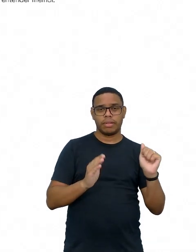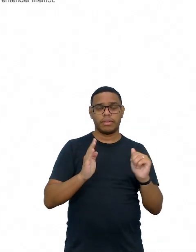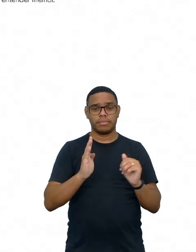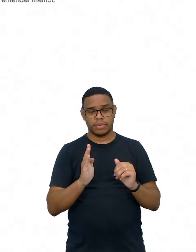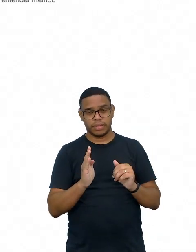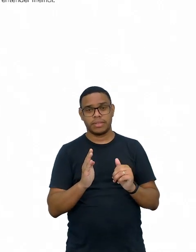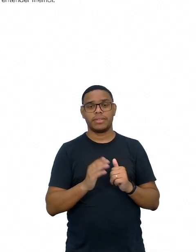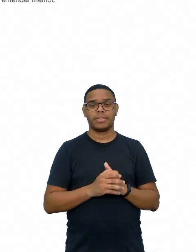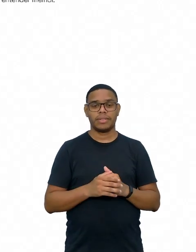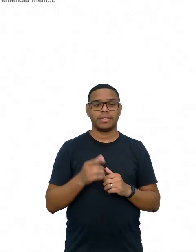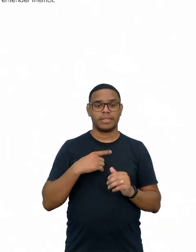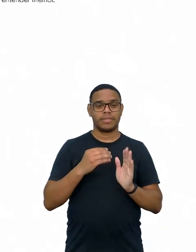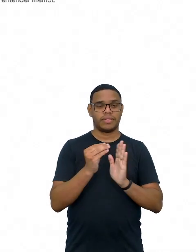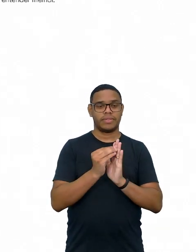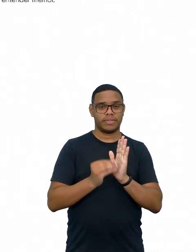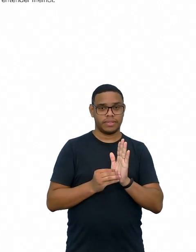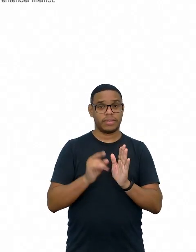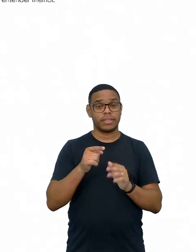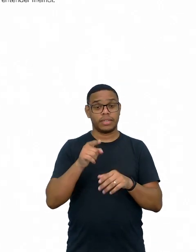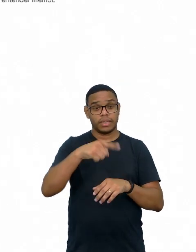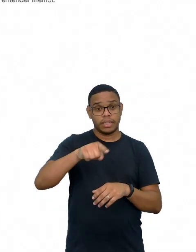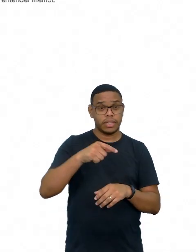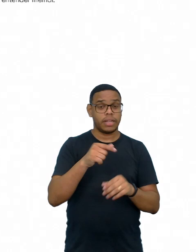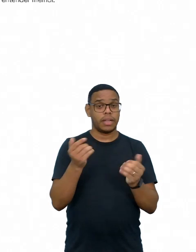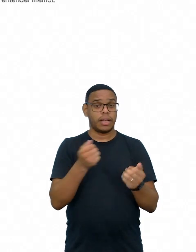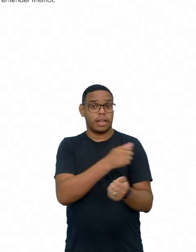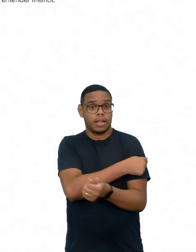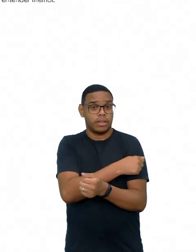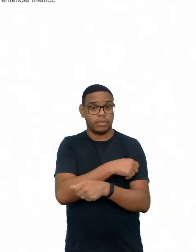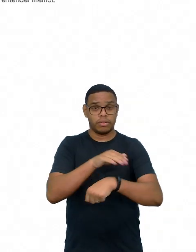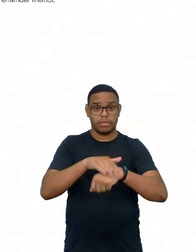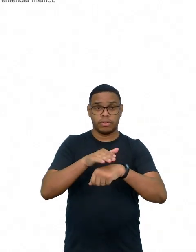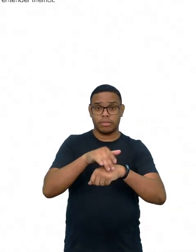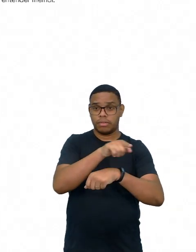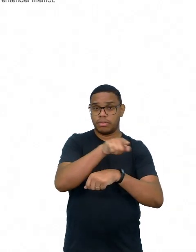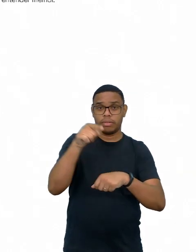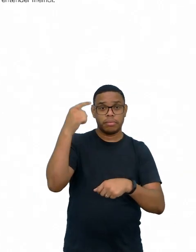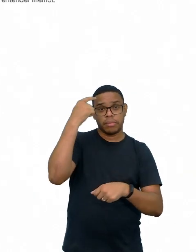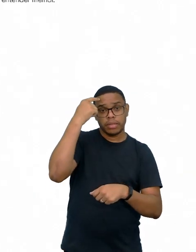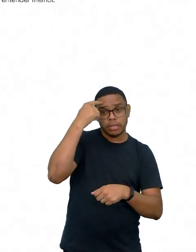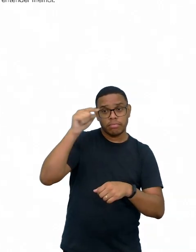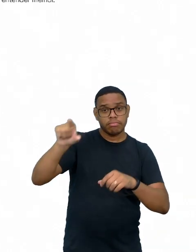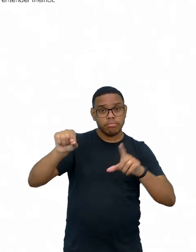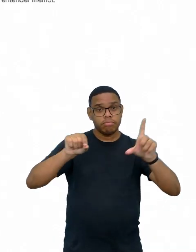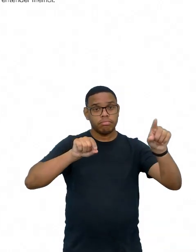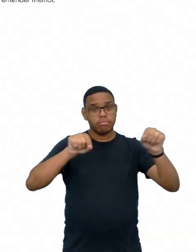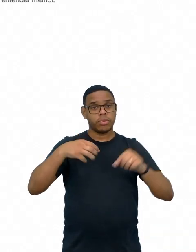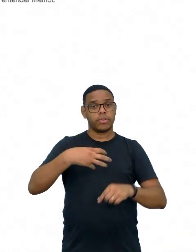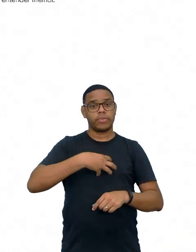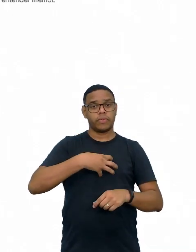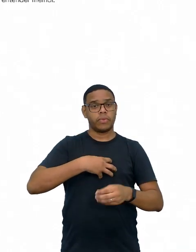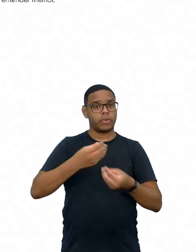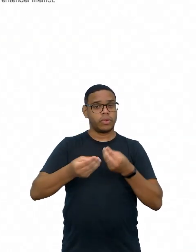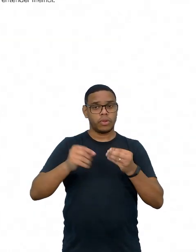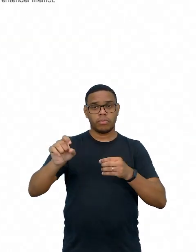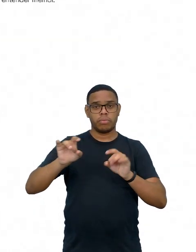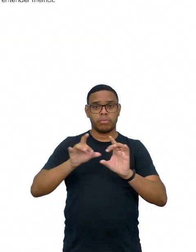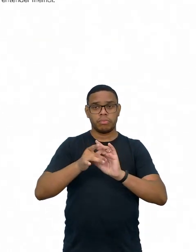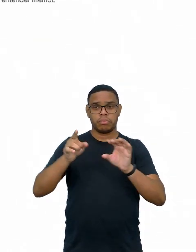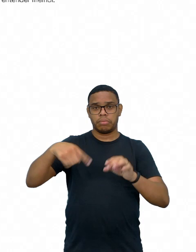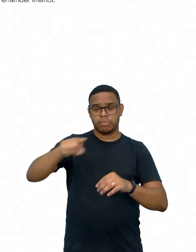Deixa a molecada pensar, sem a forma. Depois a gente vai vendo, isso daí dá lá